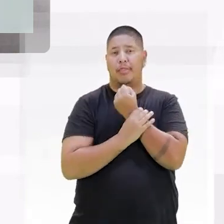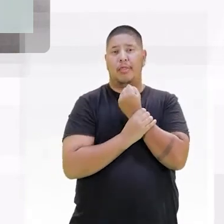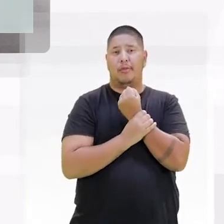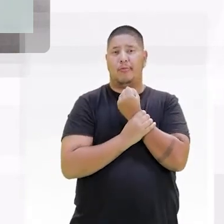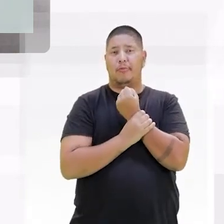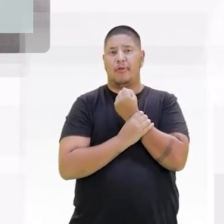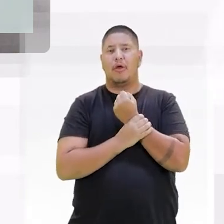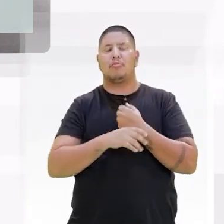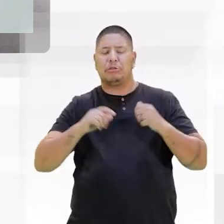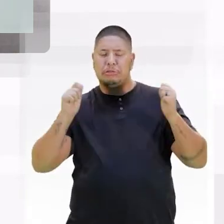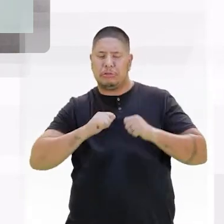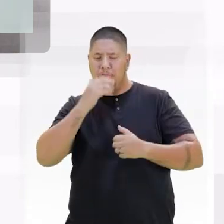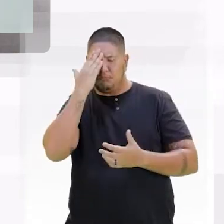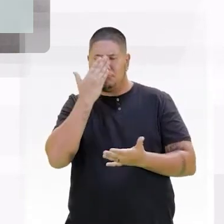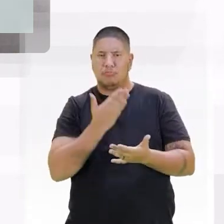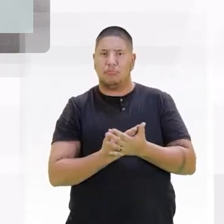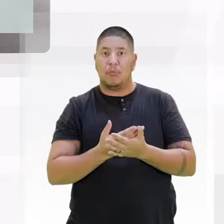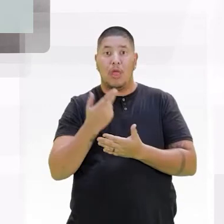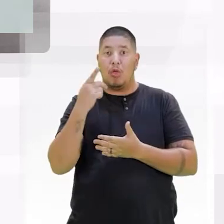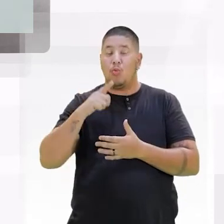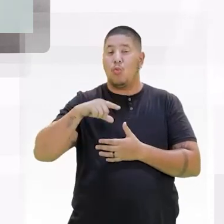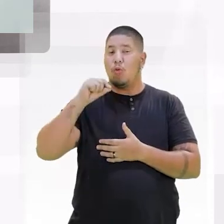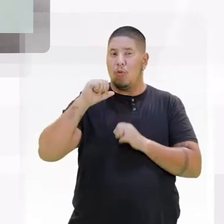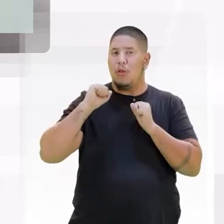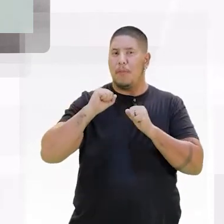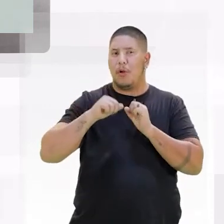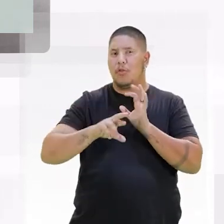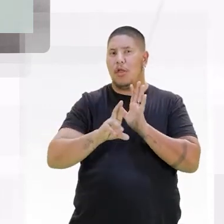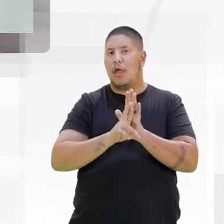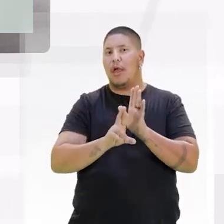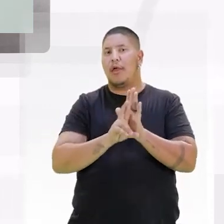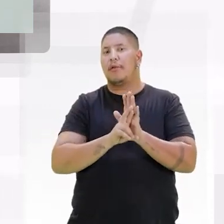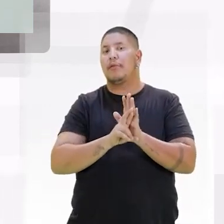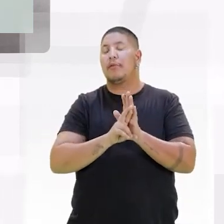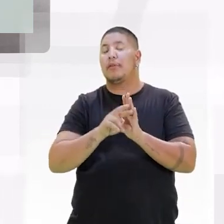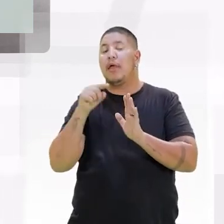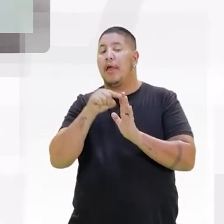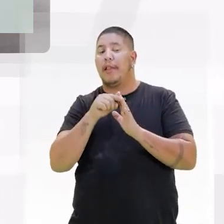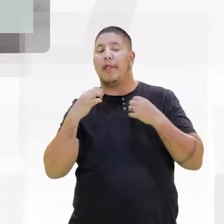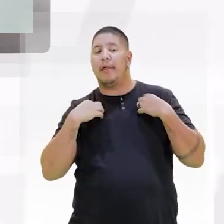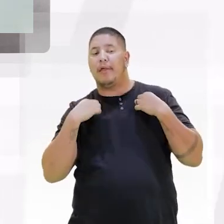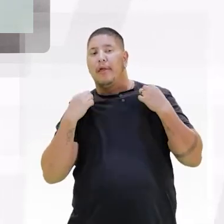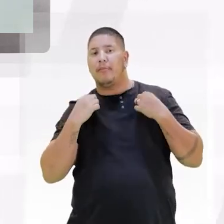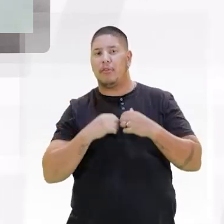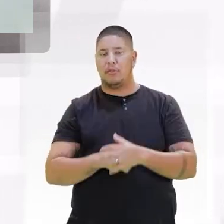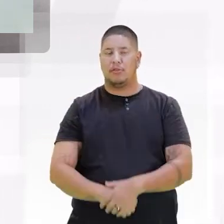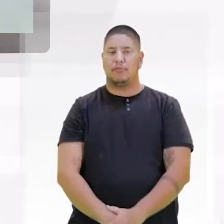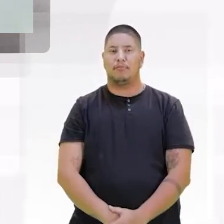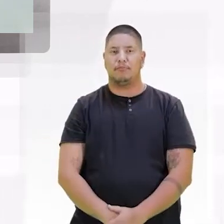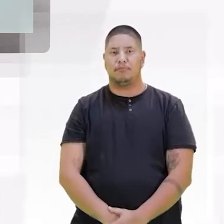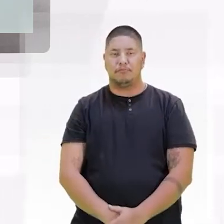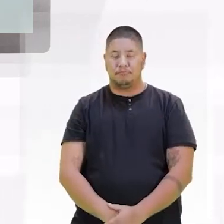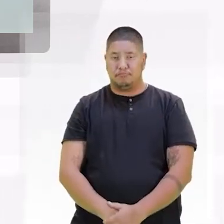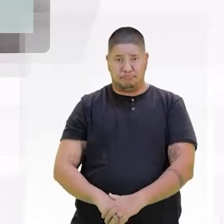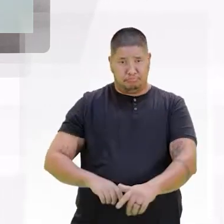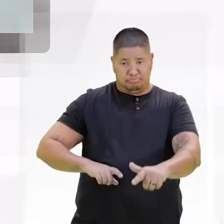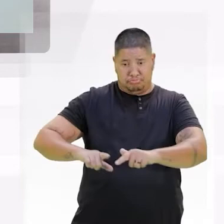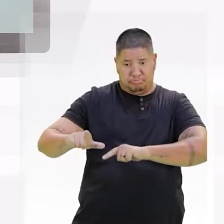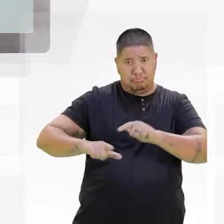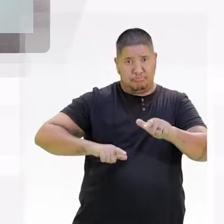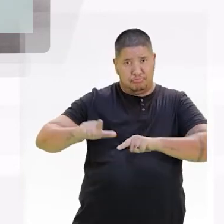de convicção, e a sua escolha pode estar representada ali naquela camiseta. Então,